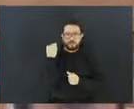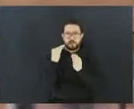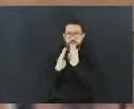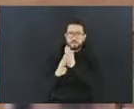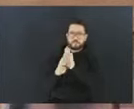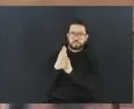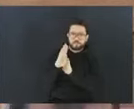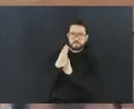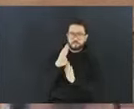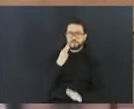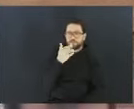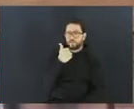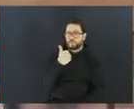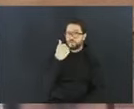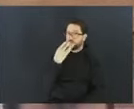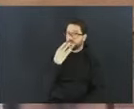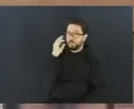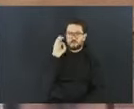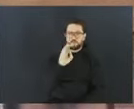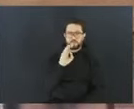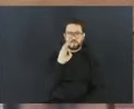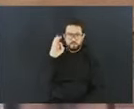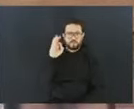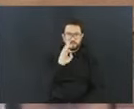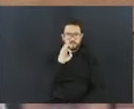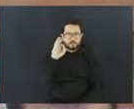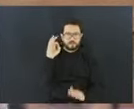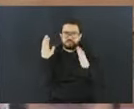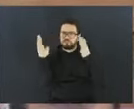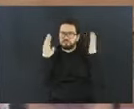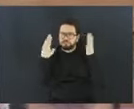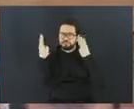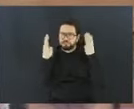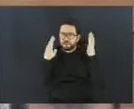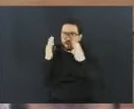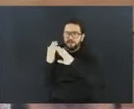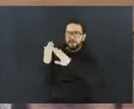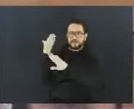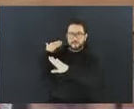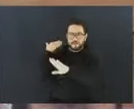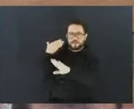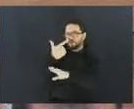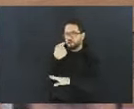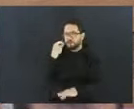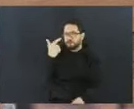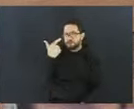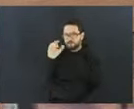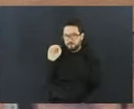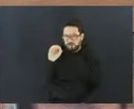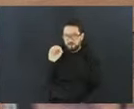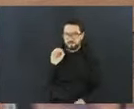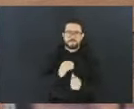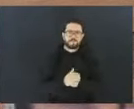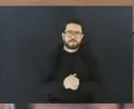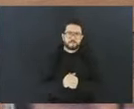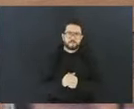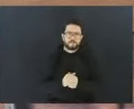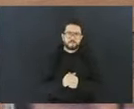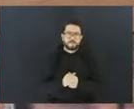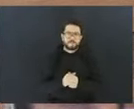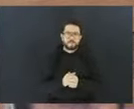14,13% em relação ao mesmo período de 2020. Em números absolutos, o Estado ocupa a 6ª posição no ranking, atrás apenas de